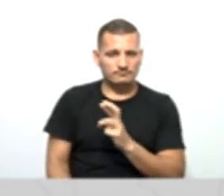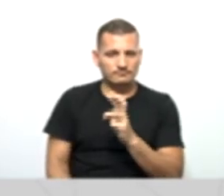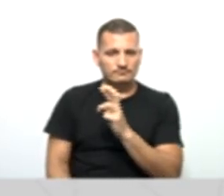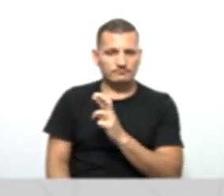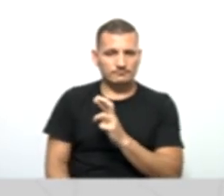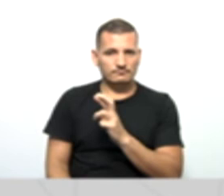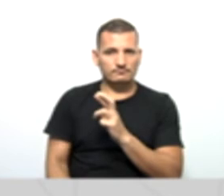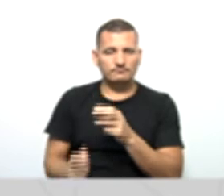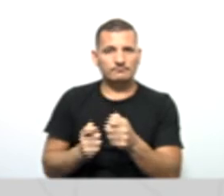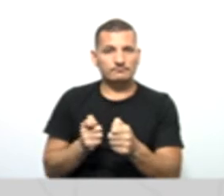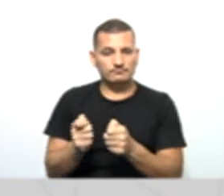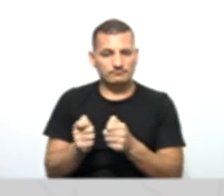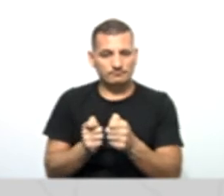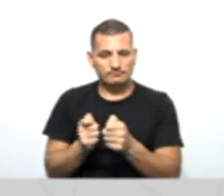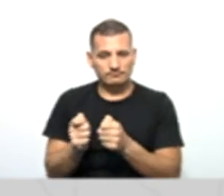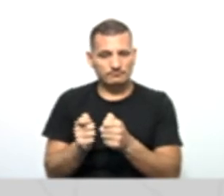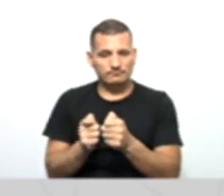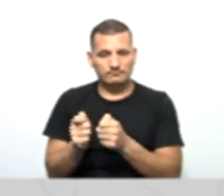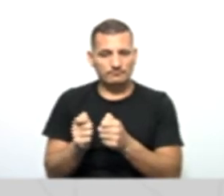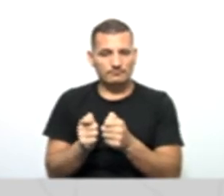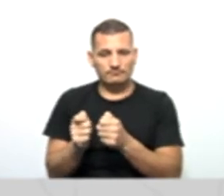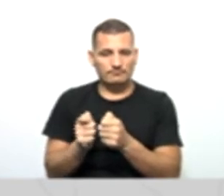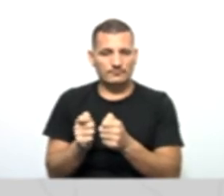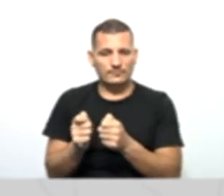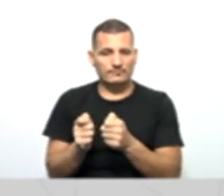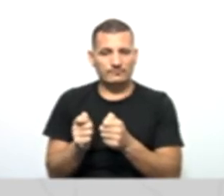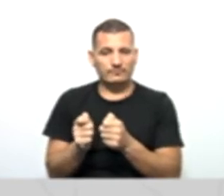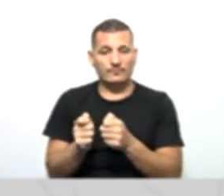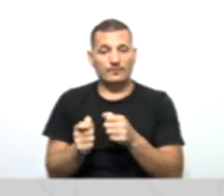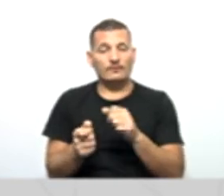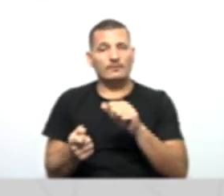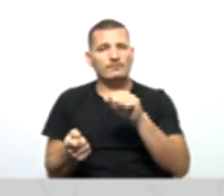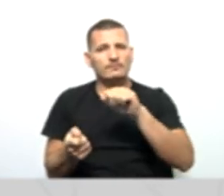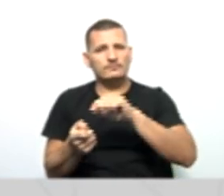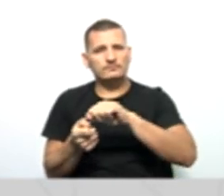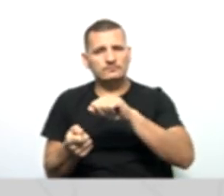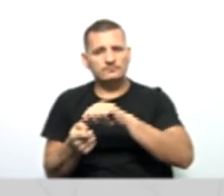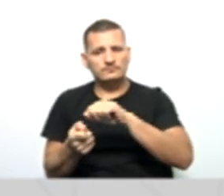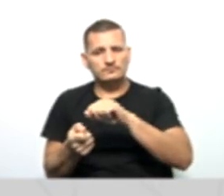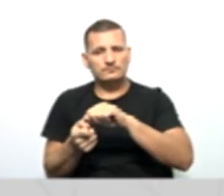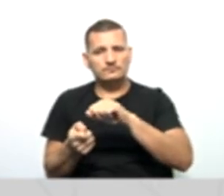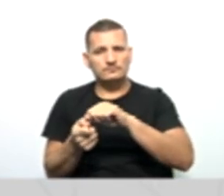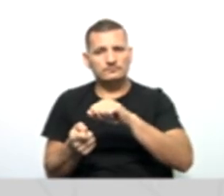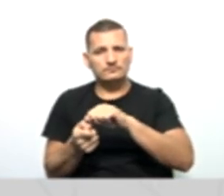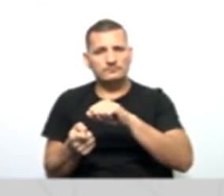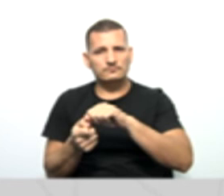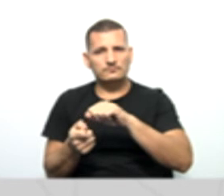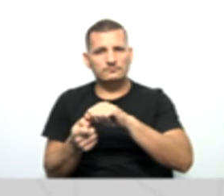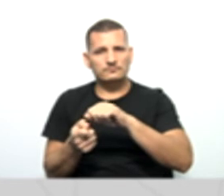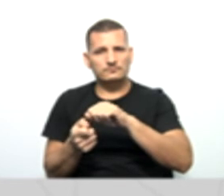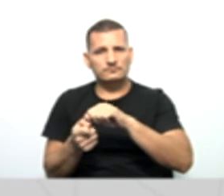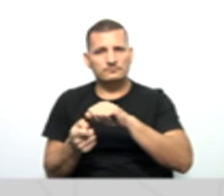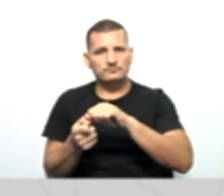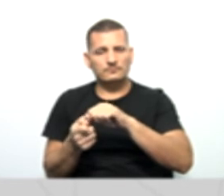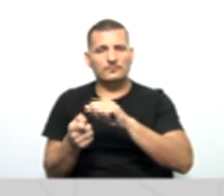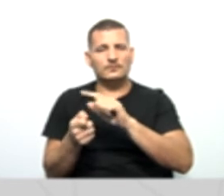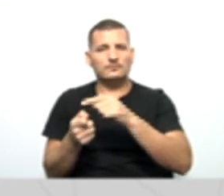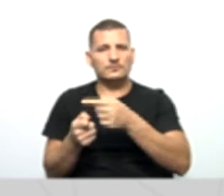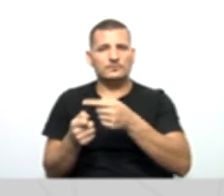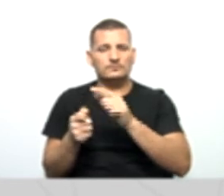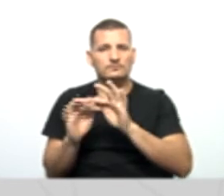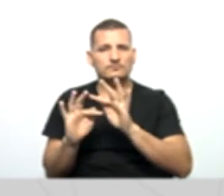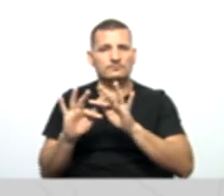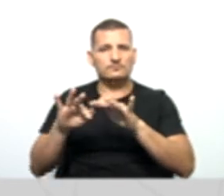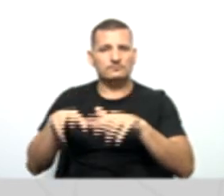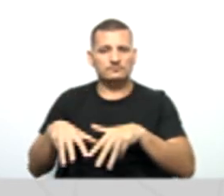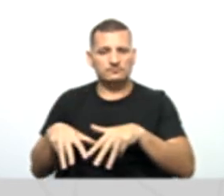e controle, execução e, finalizando o projeto, a gente tem o encerramento, né? Vejamos que aí